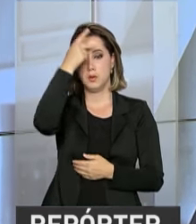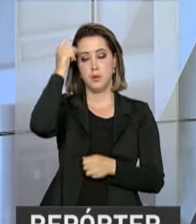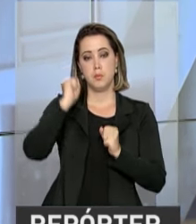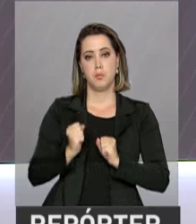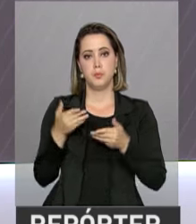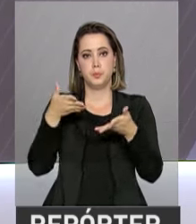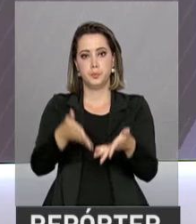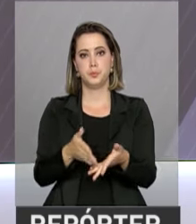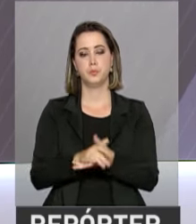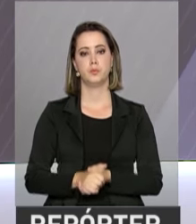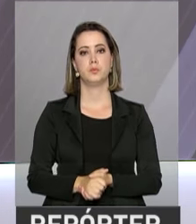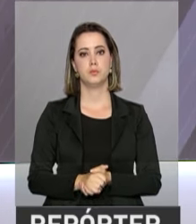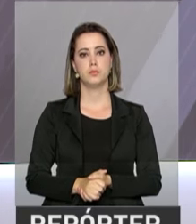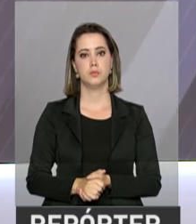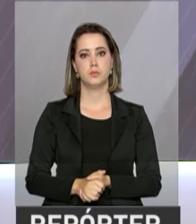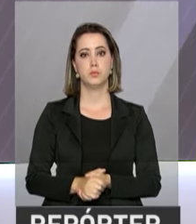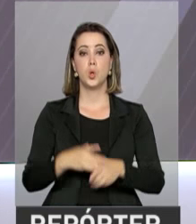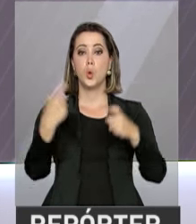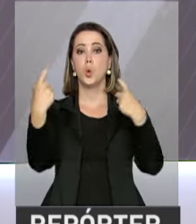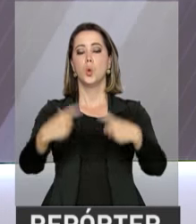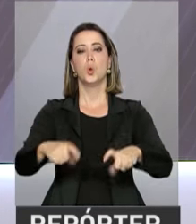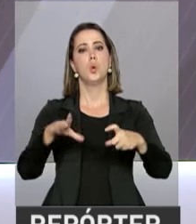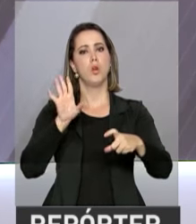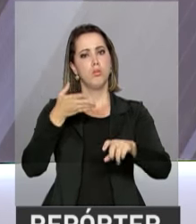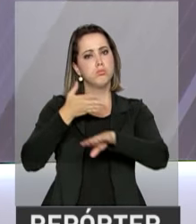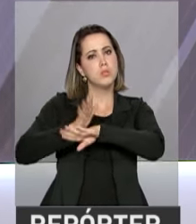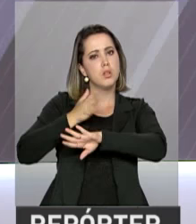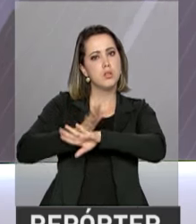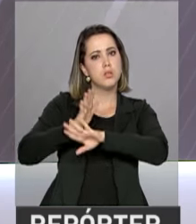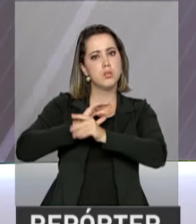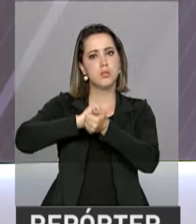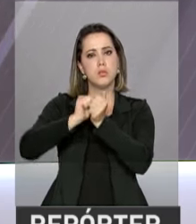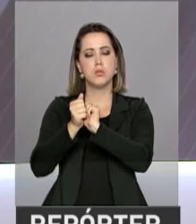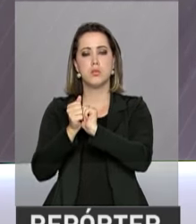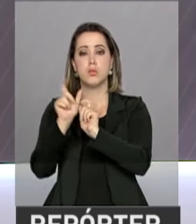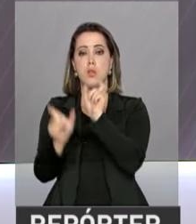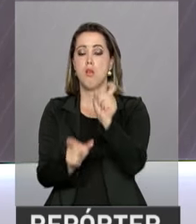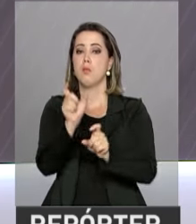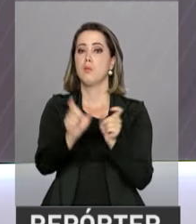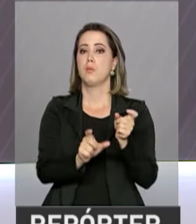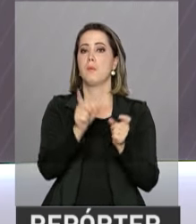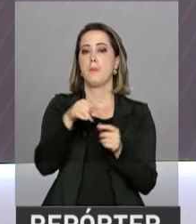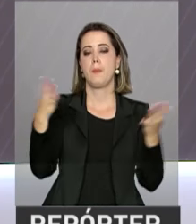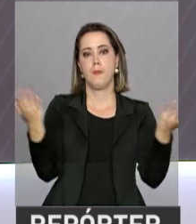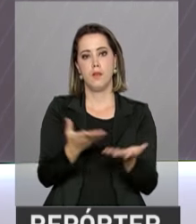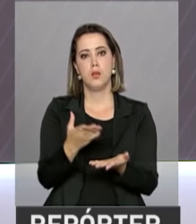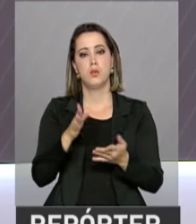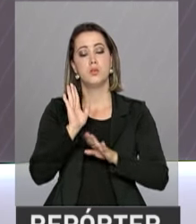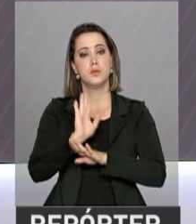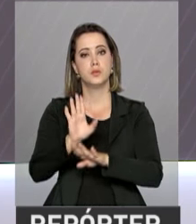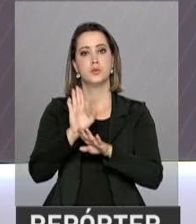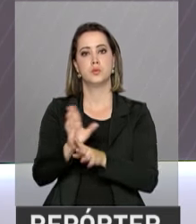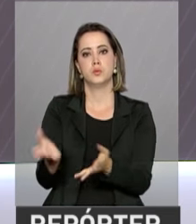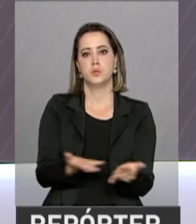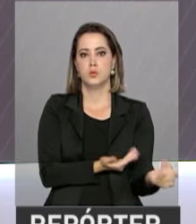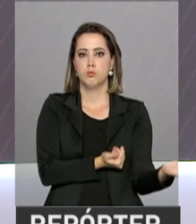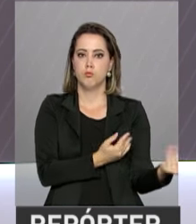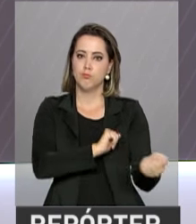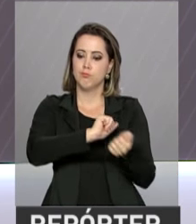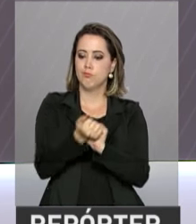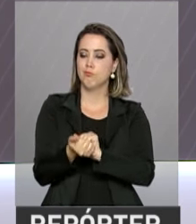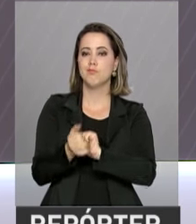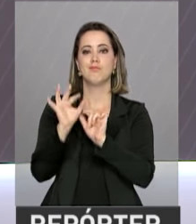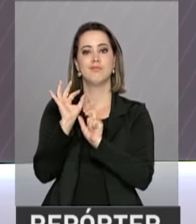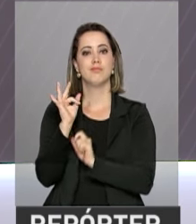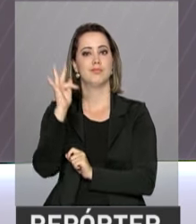a um espaço que já capacitou atletas de ponta e agora vai ajudar jovens a se tornarem atletas no futuro